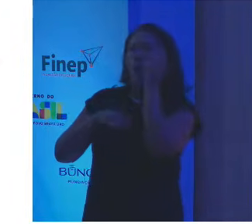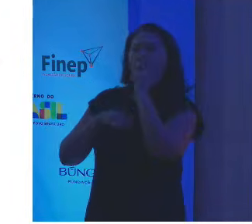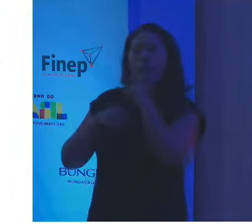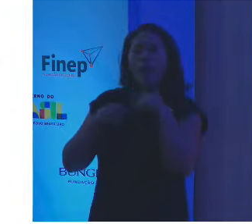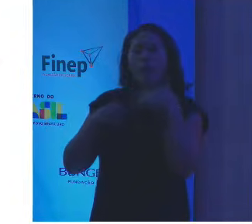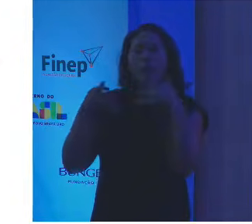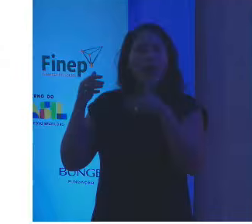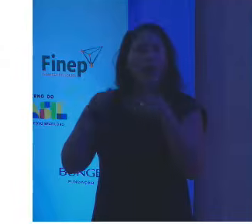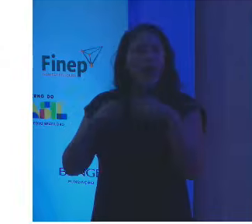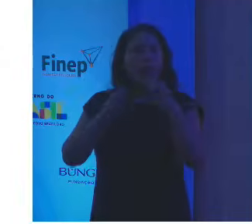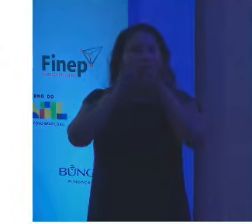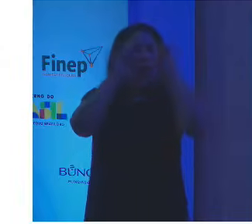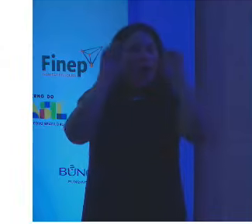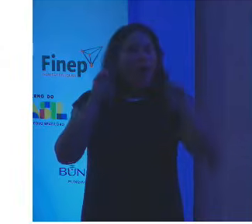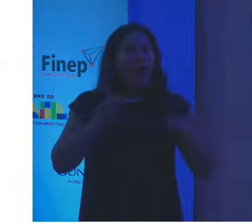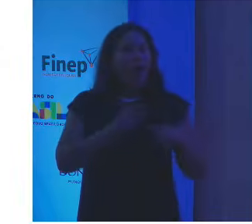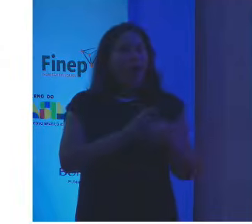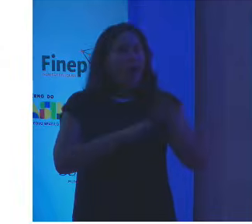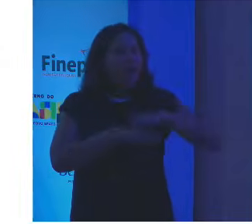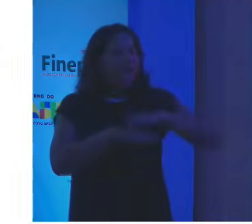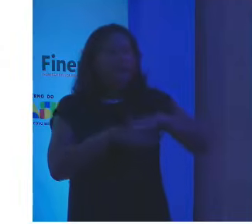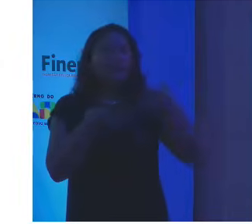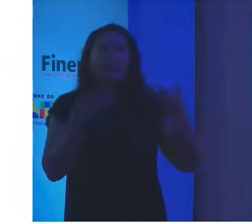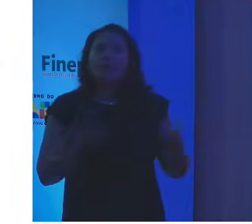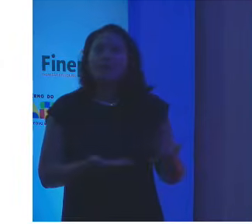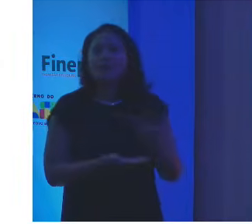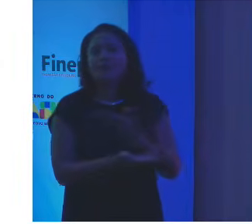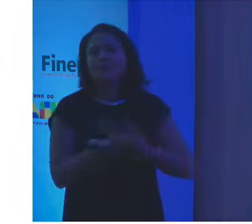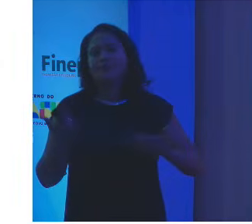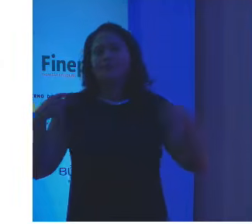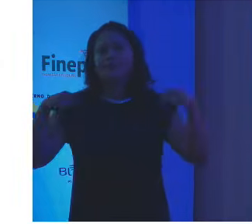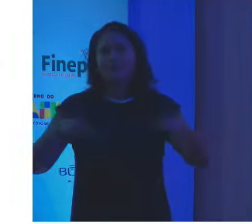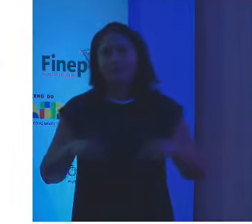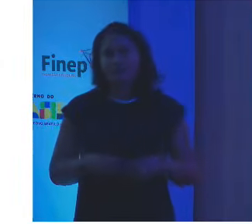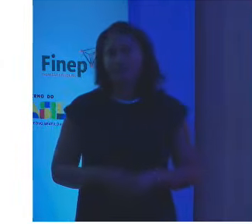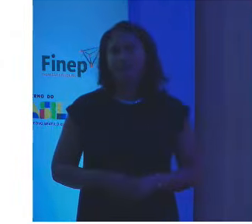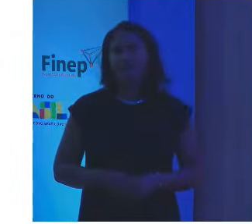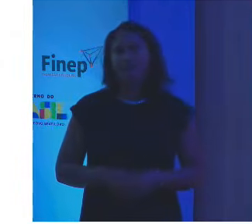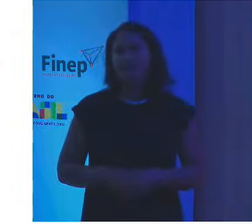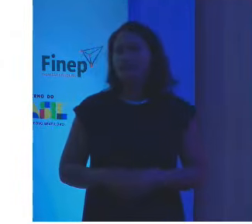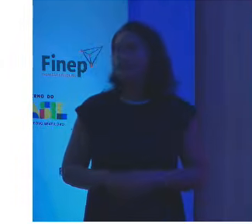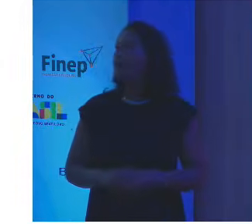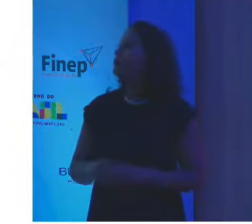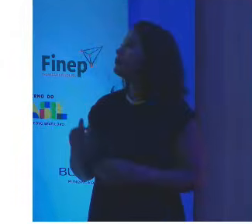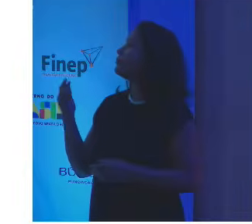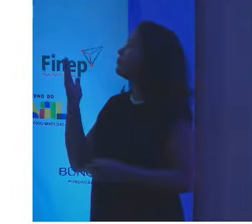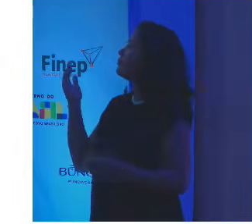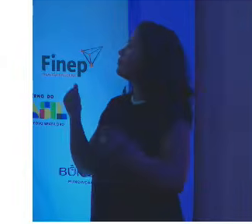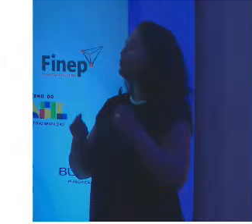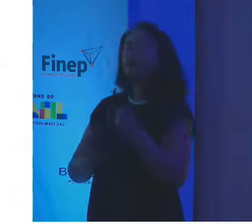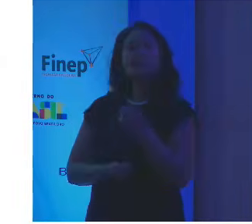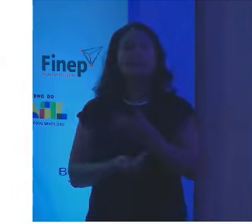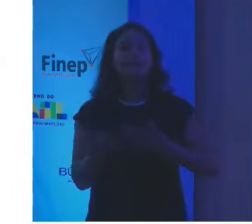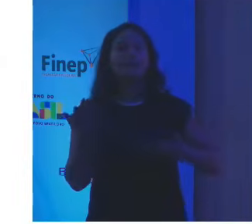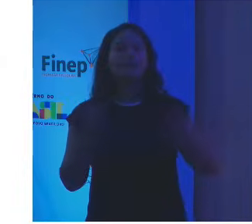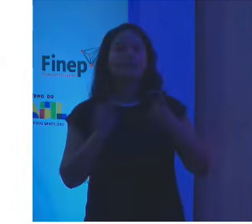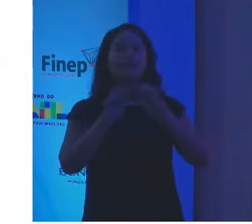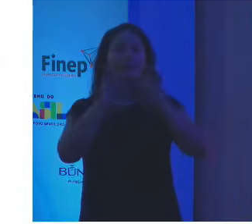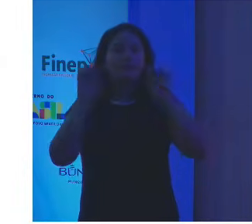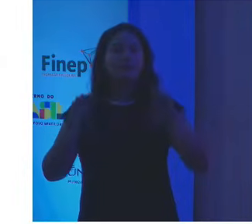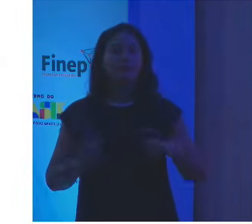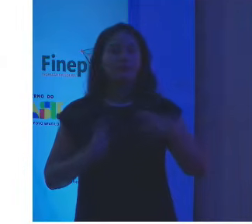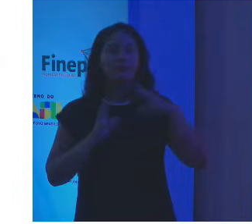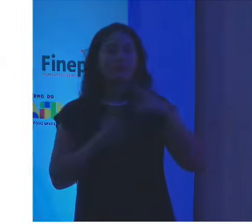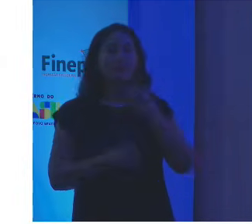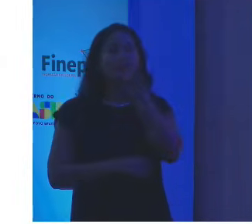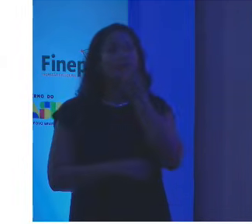acessar infraestrutura que deveria, de fato, estar sendo compartilhada como o mercado está tentando fazer. Compartilhar uma infraestrutura global para